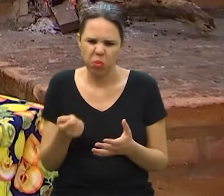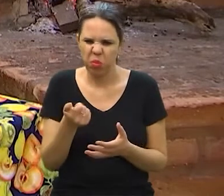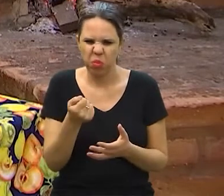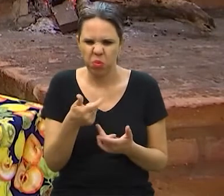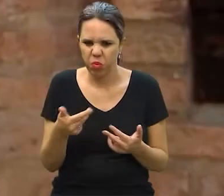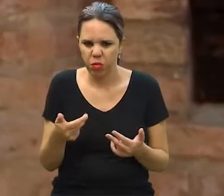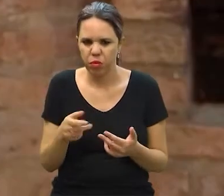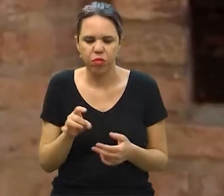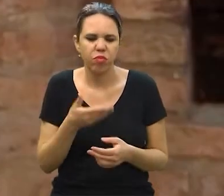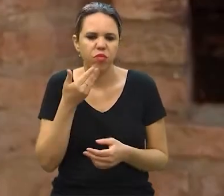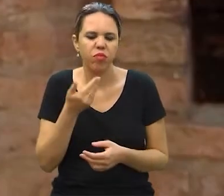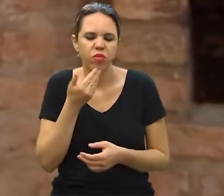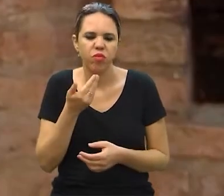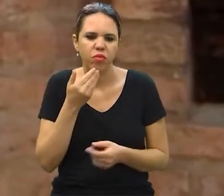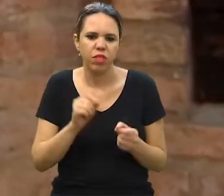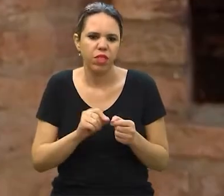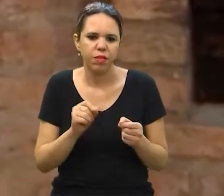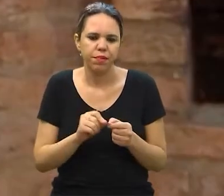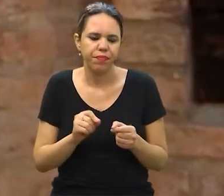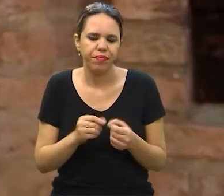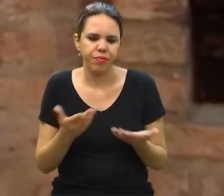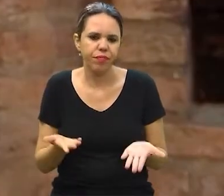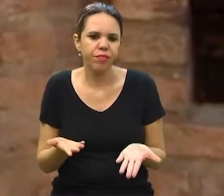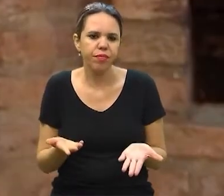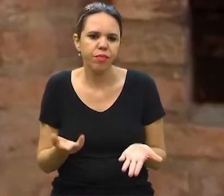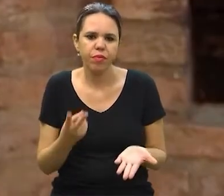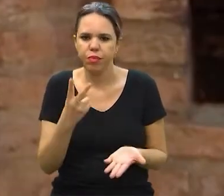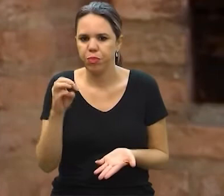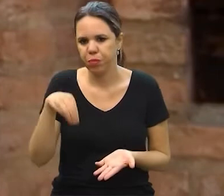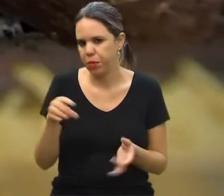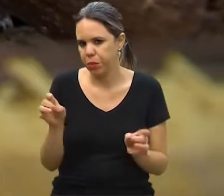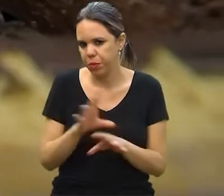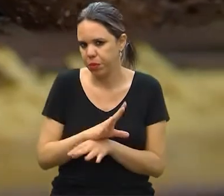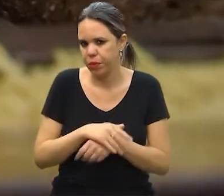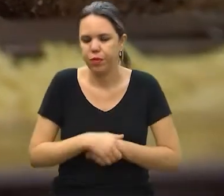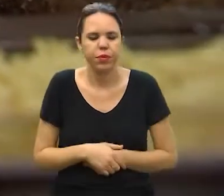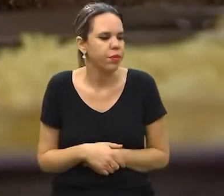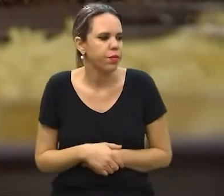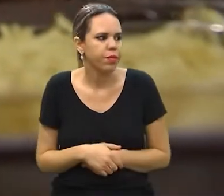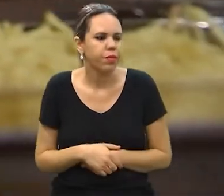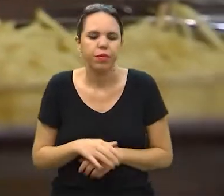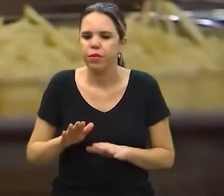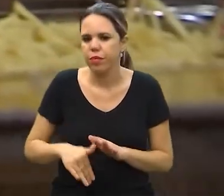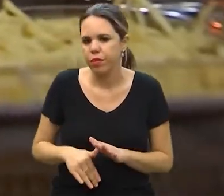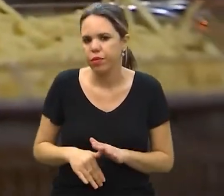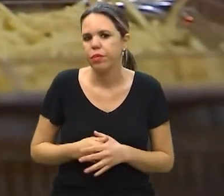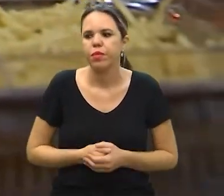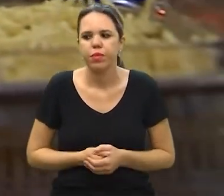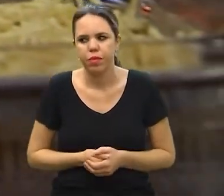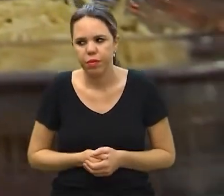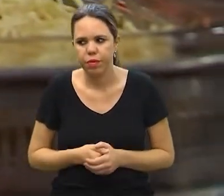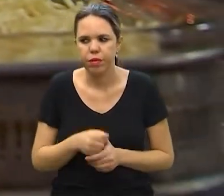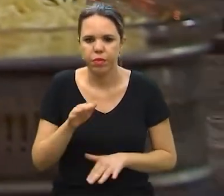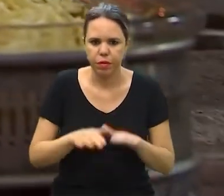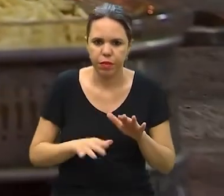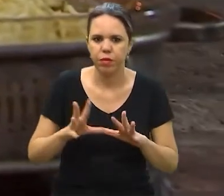poucos ingredientes. Super fácil de fazer, prático, você faz em 20 minutos, tá pronto. Super acessível, você pode, às